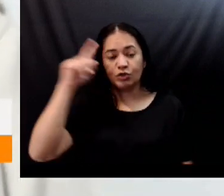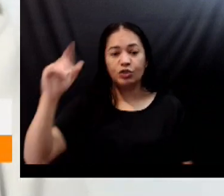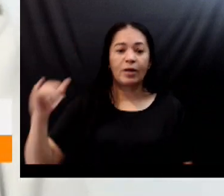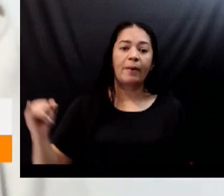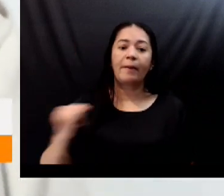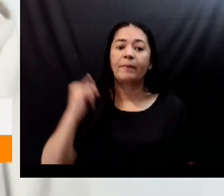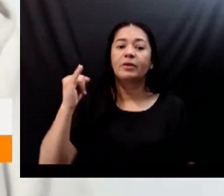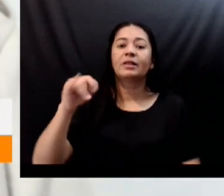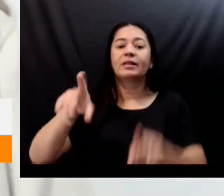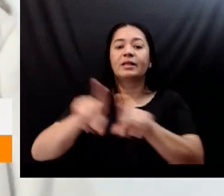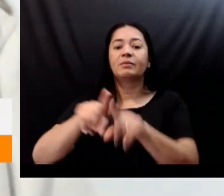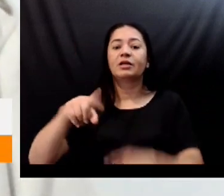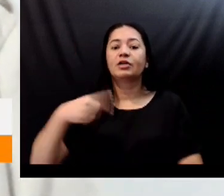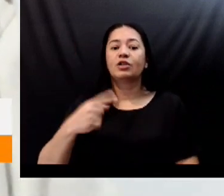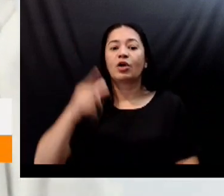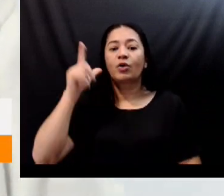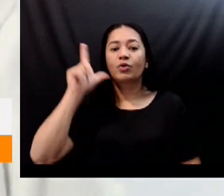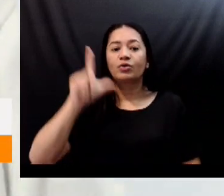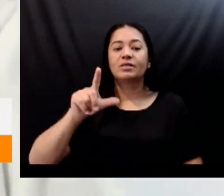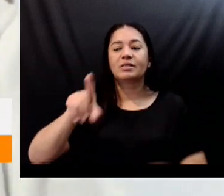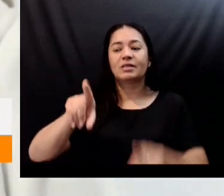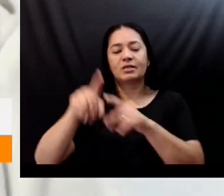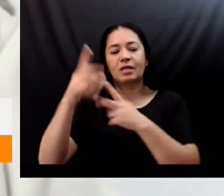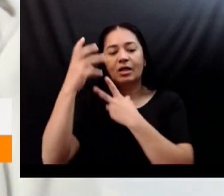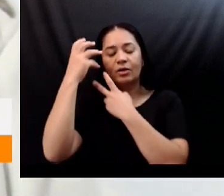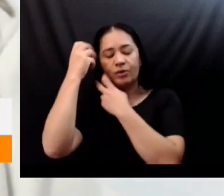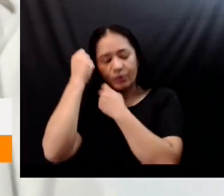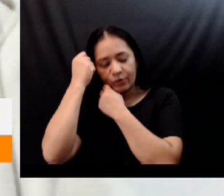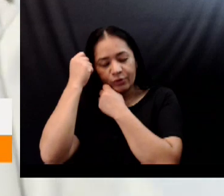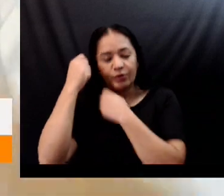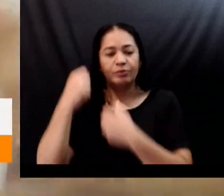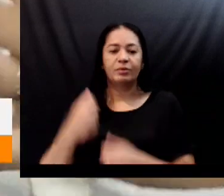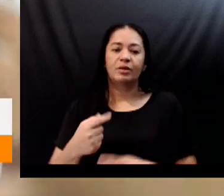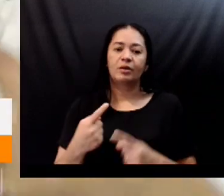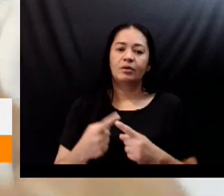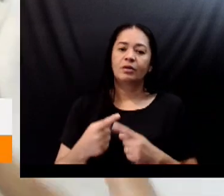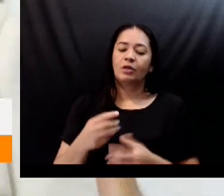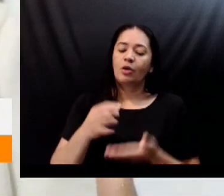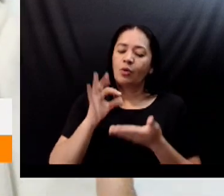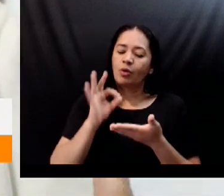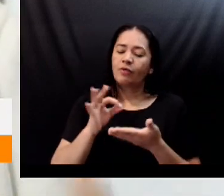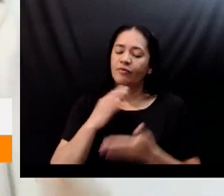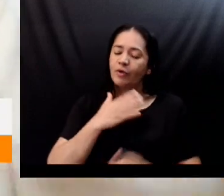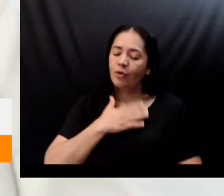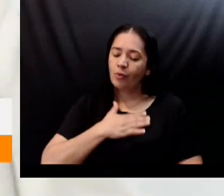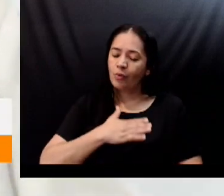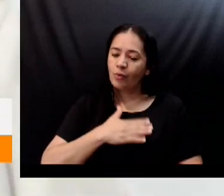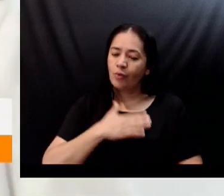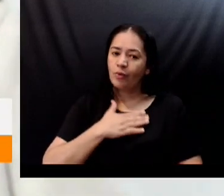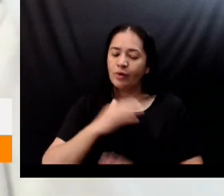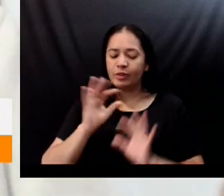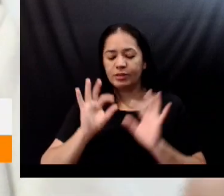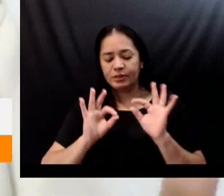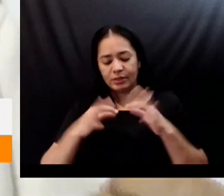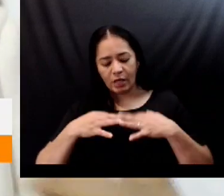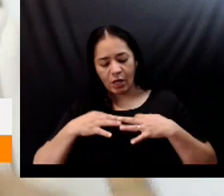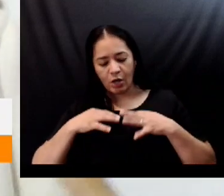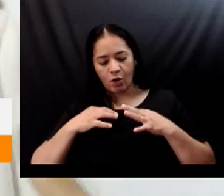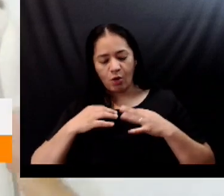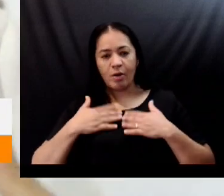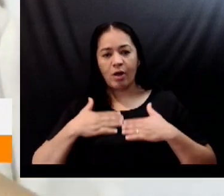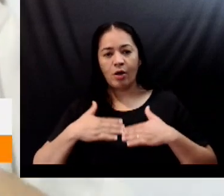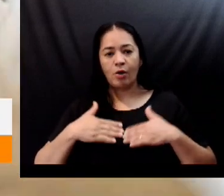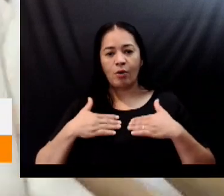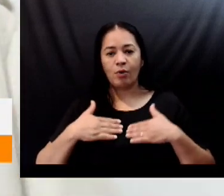durma bem à noite. Então, se a gente toma um café com calma, se a gente se arruma com calma e não sai atrasado, se a